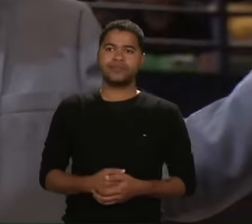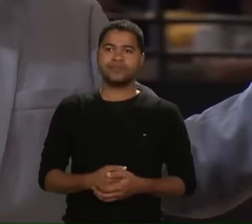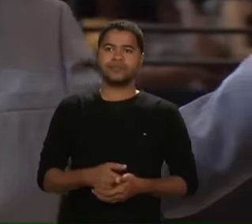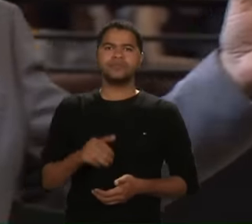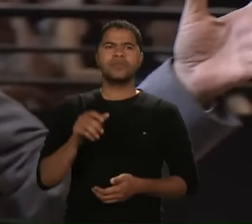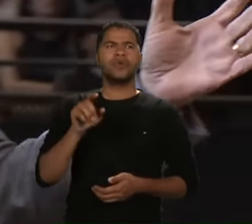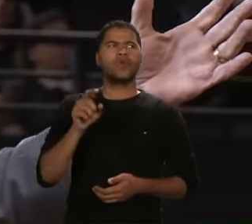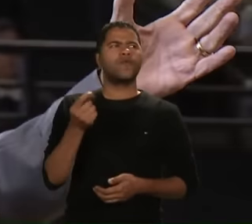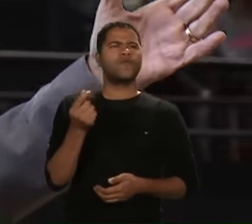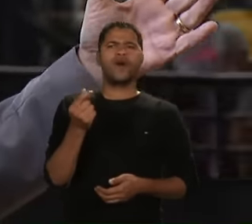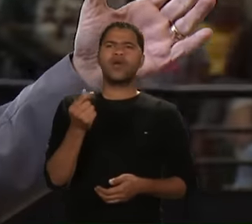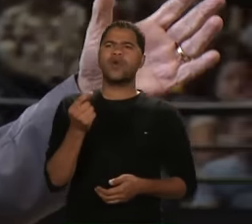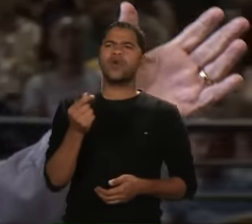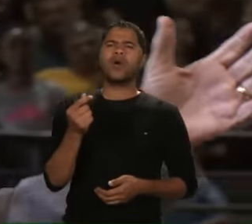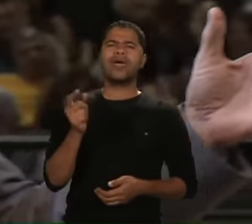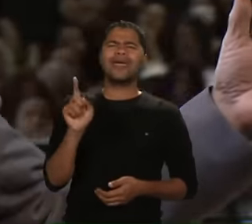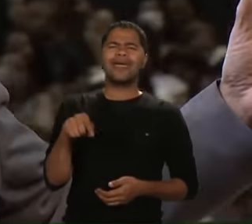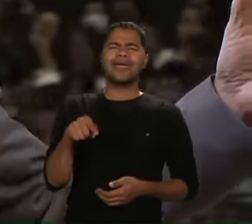Custa